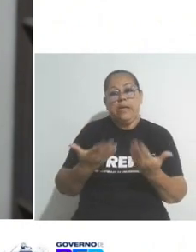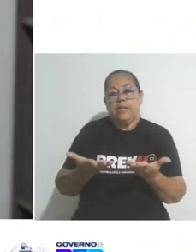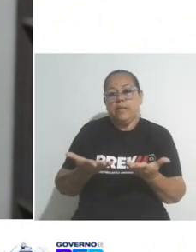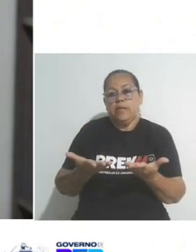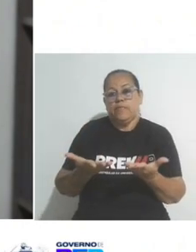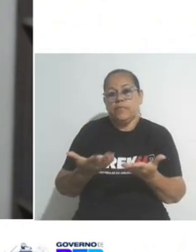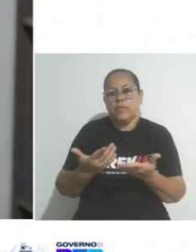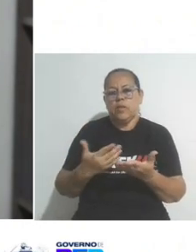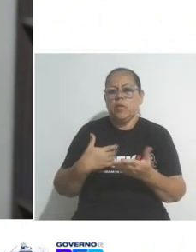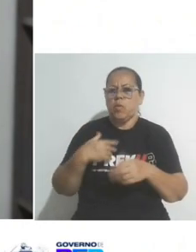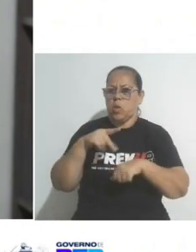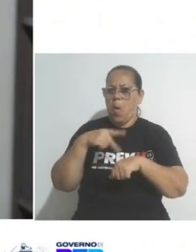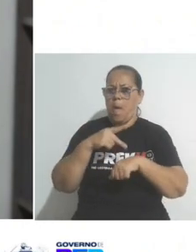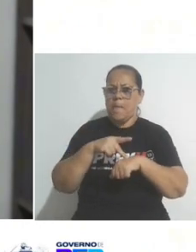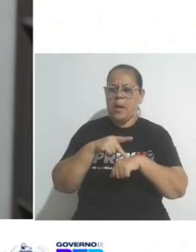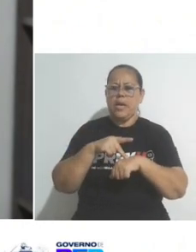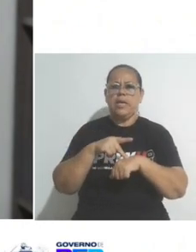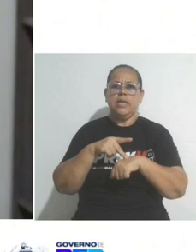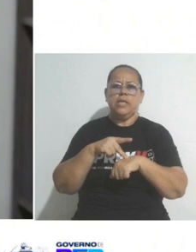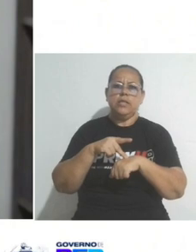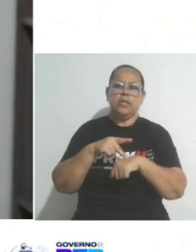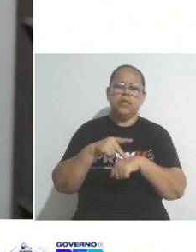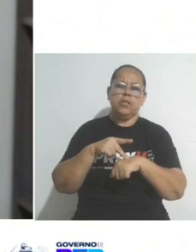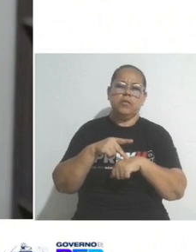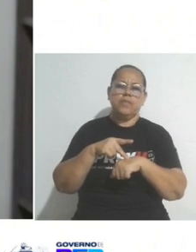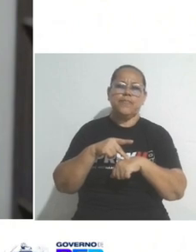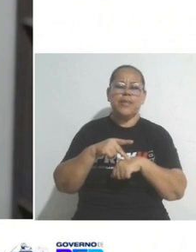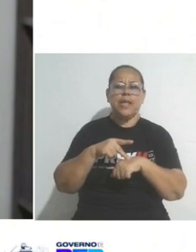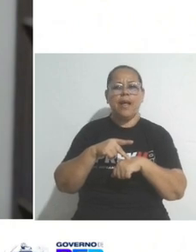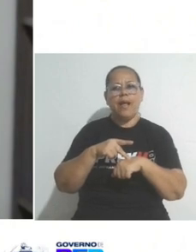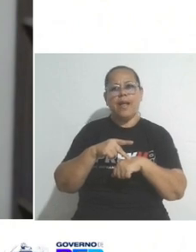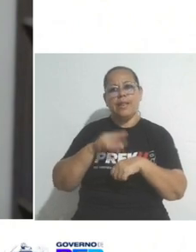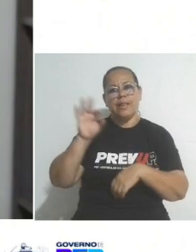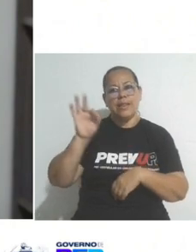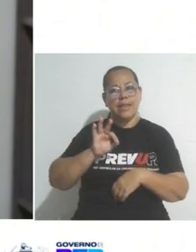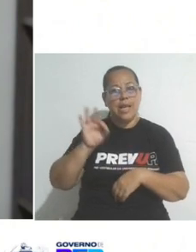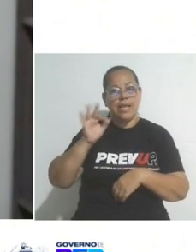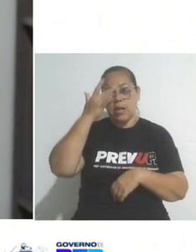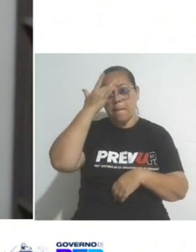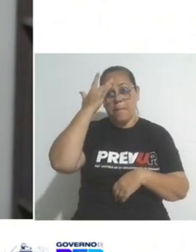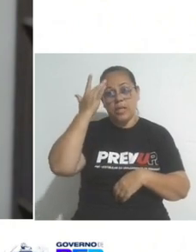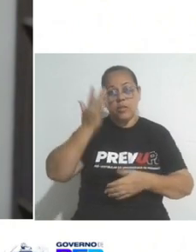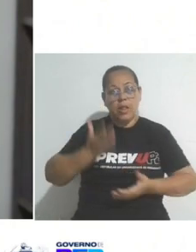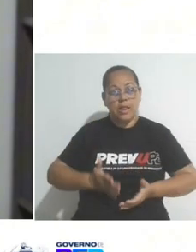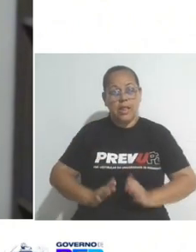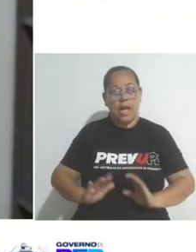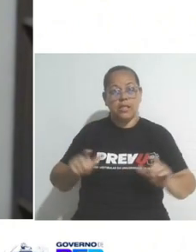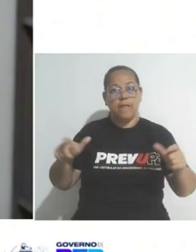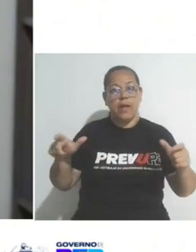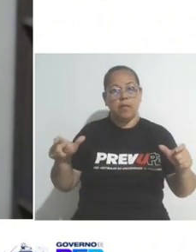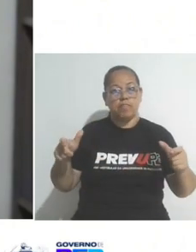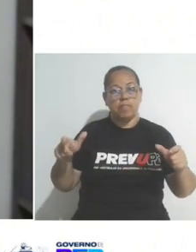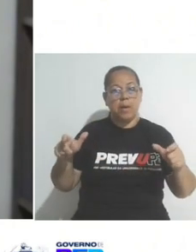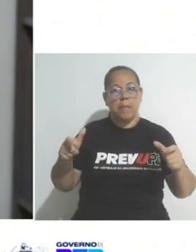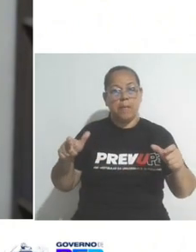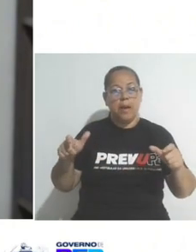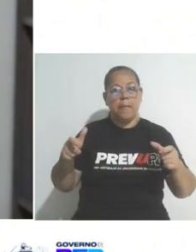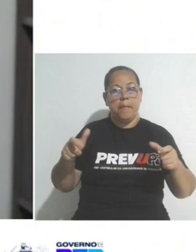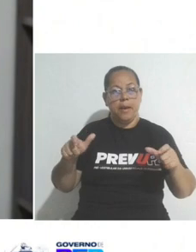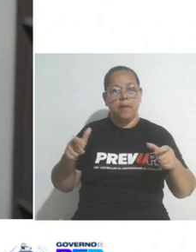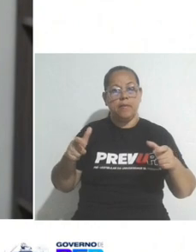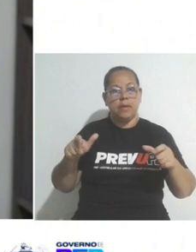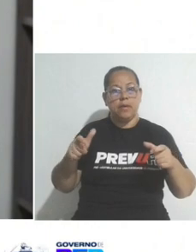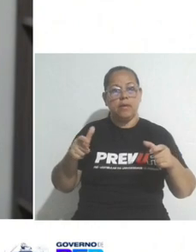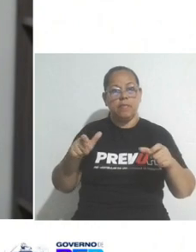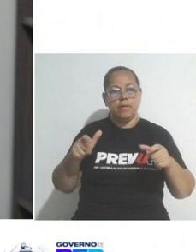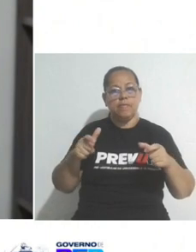quando o país diminui a taxa de natalidade ou seja a quantidade de nascidos que tem naquele país o perfil